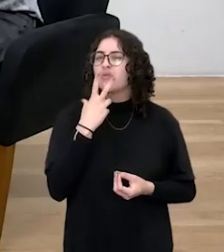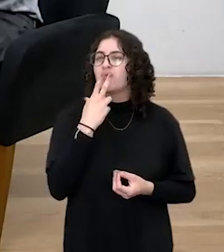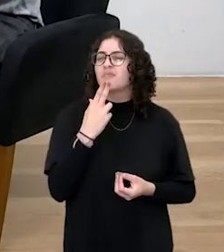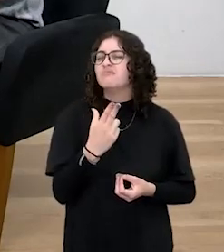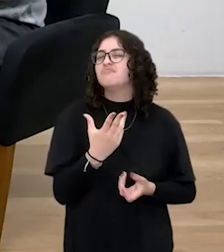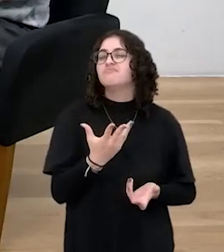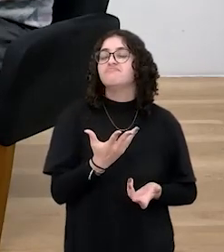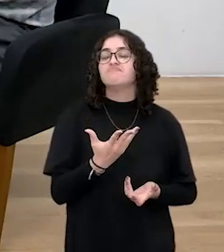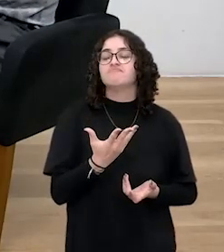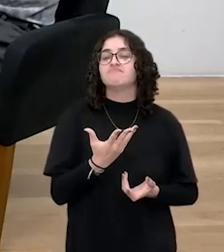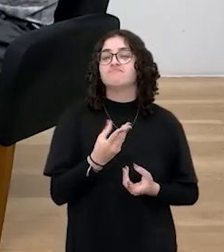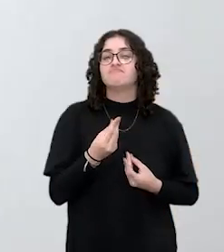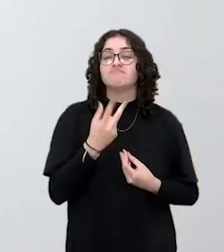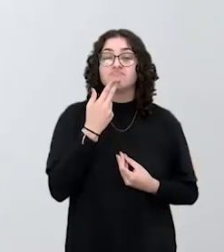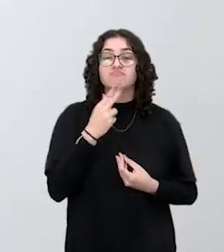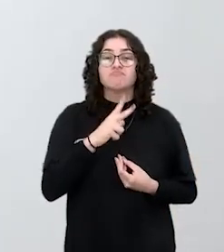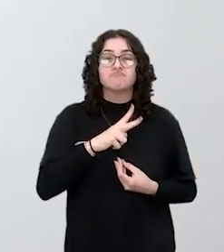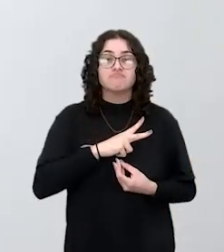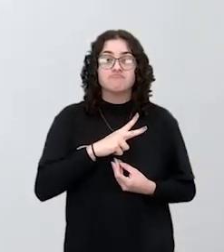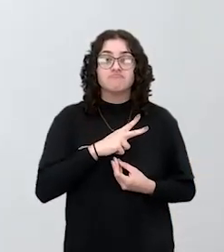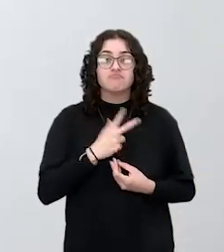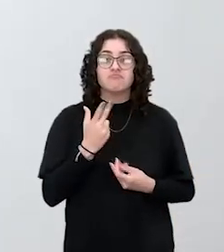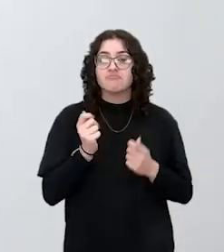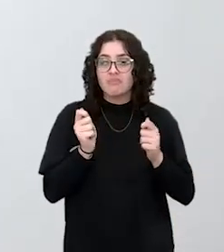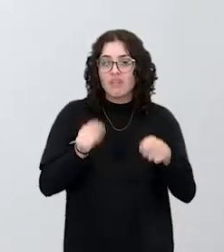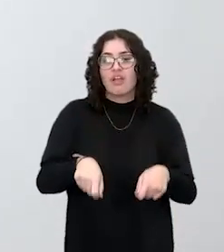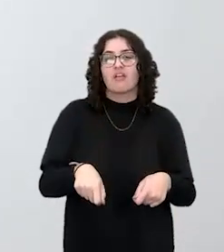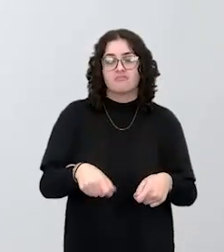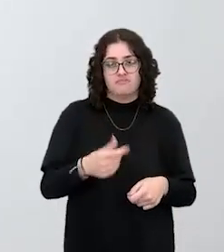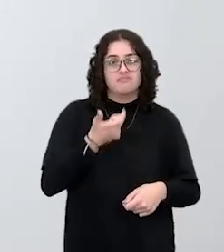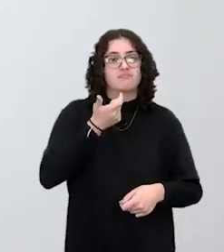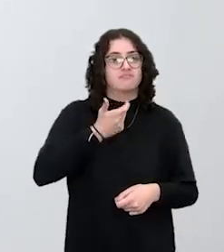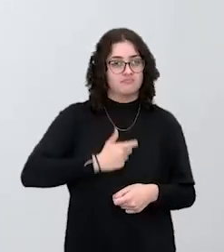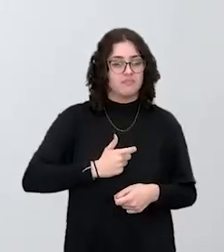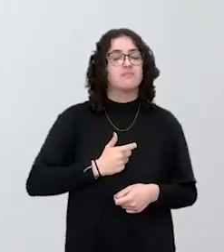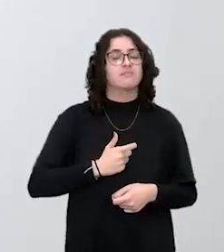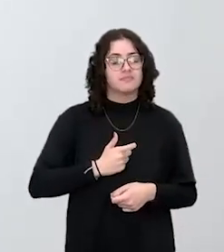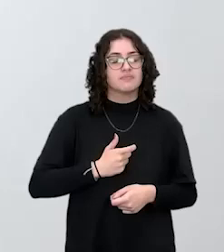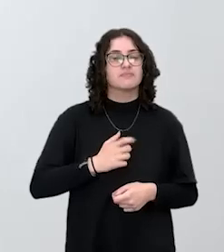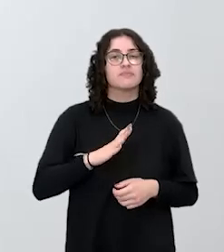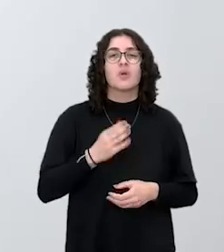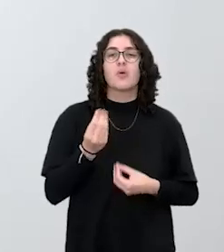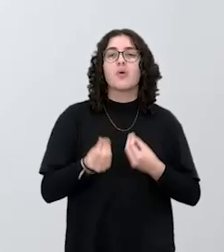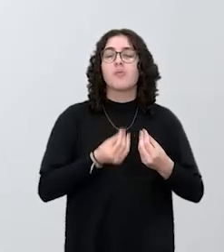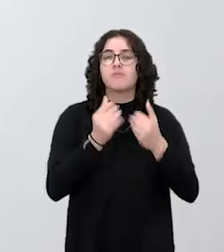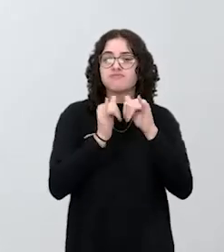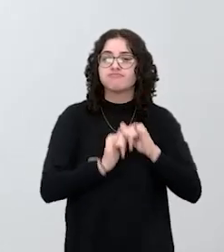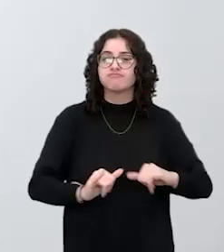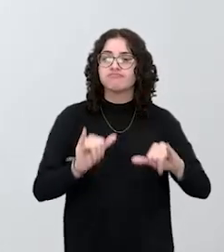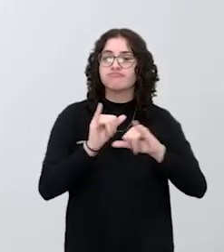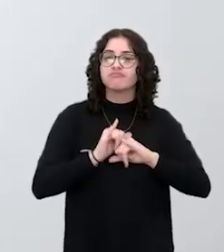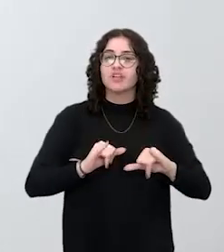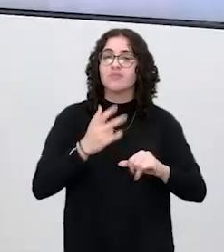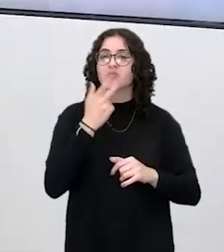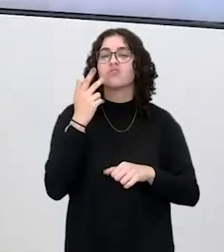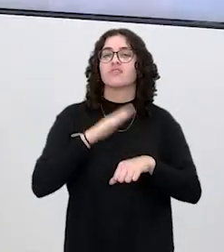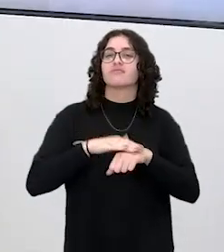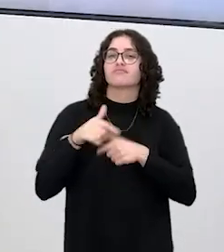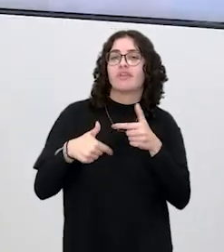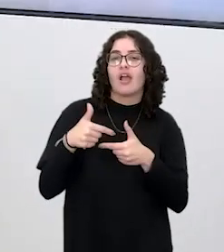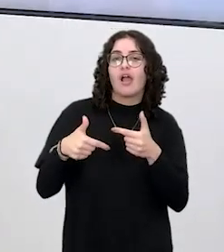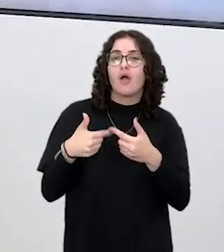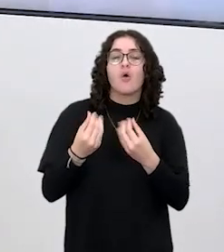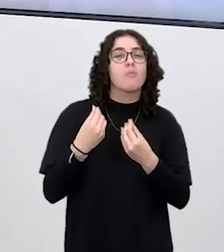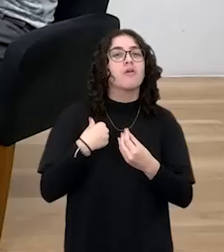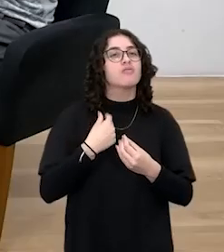no sentido pessoal, pra que ele serve pra mim. Para divulgar trabalhos mesmo que de outra forma talvez eu não